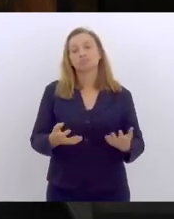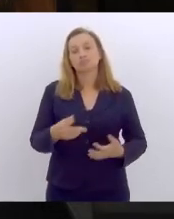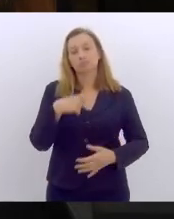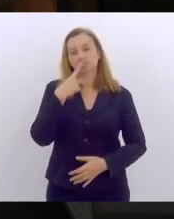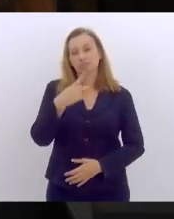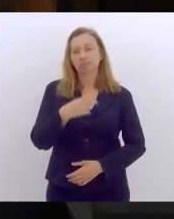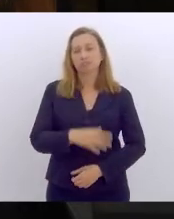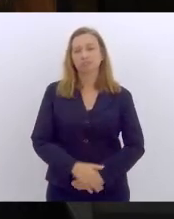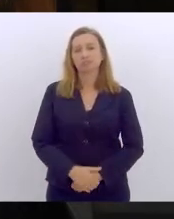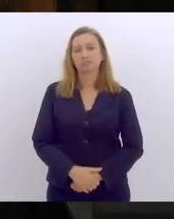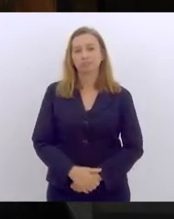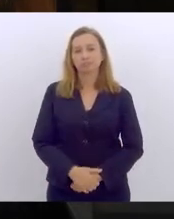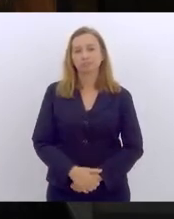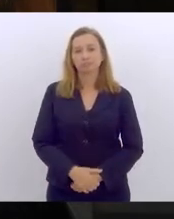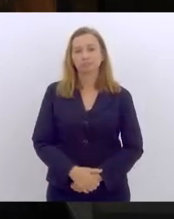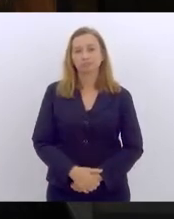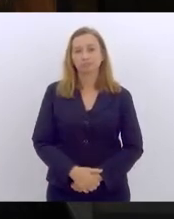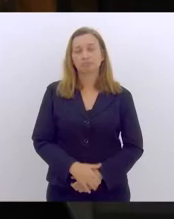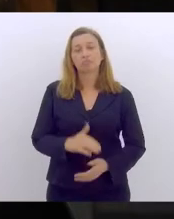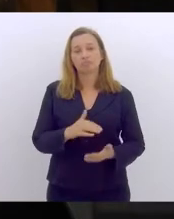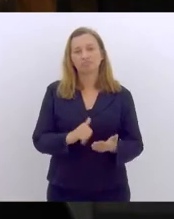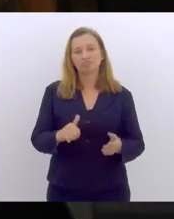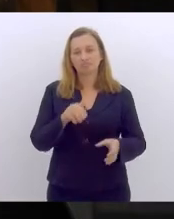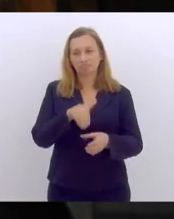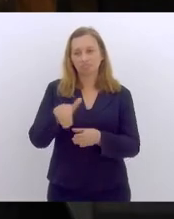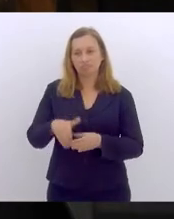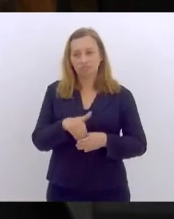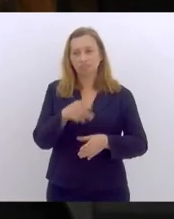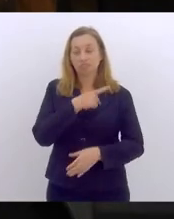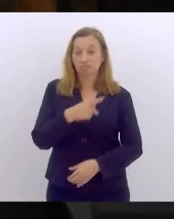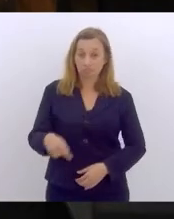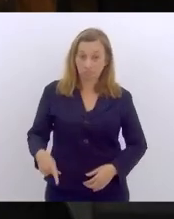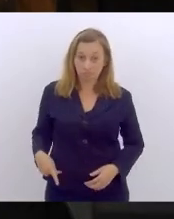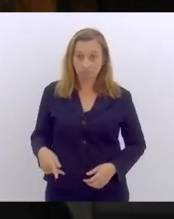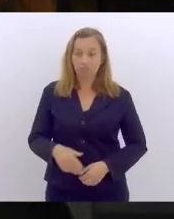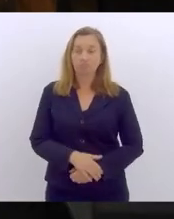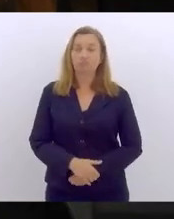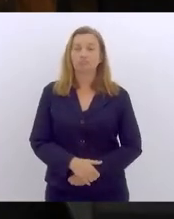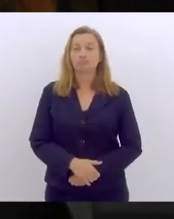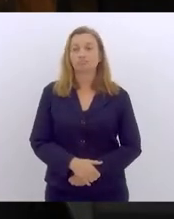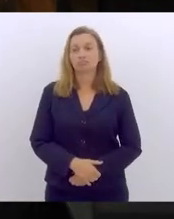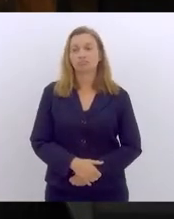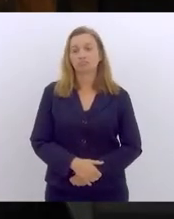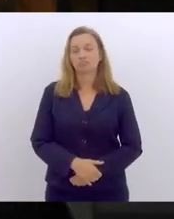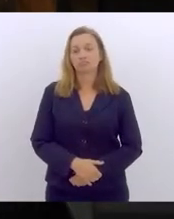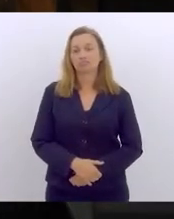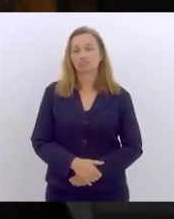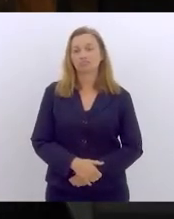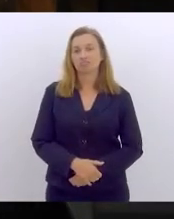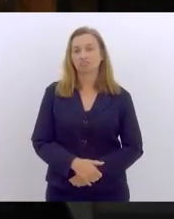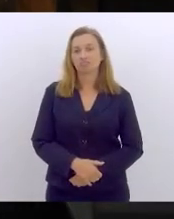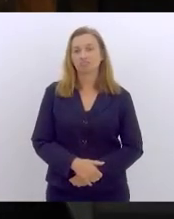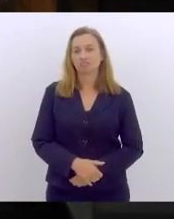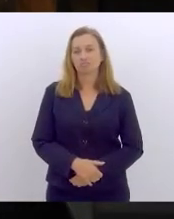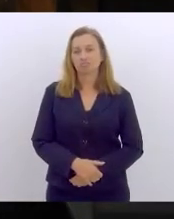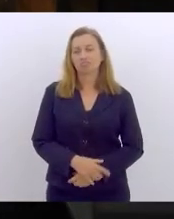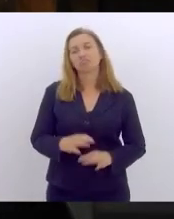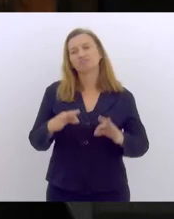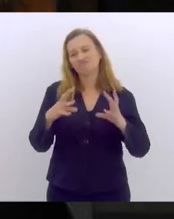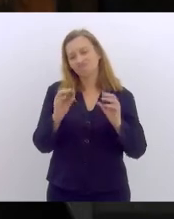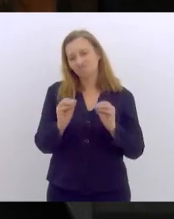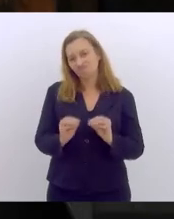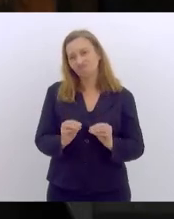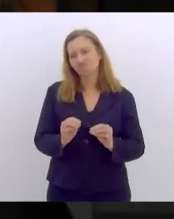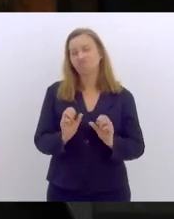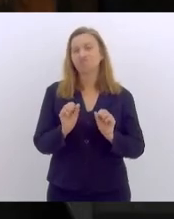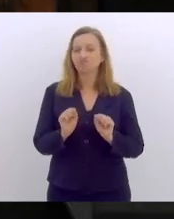isso que, tirando a eleição presidencial, tudo ainda pode vir